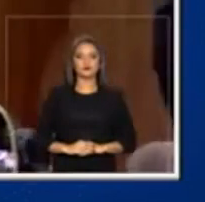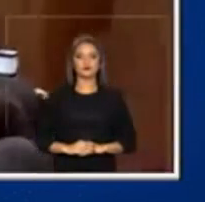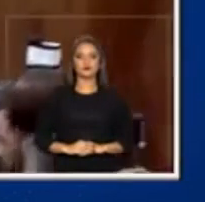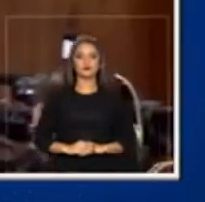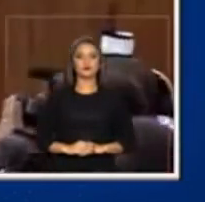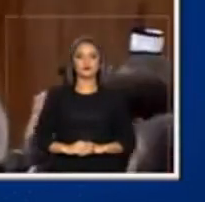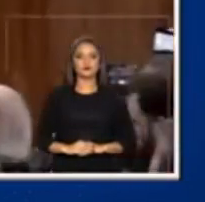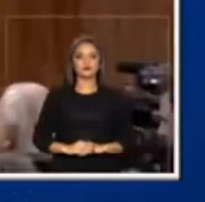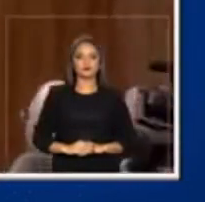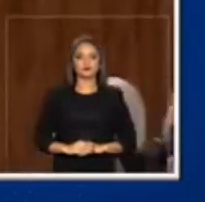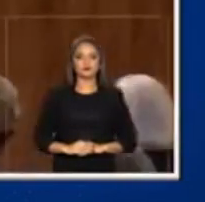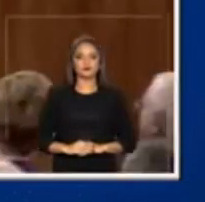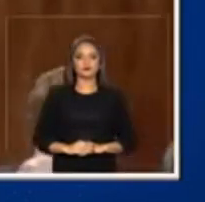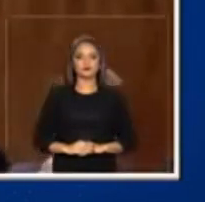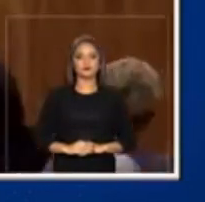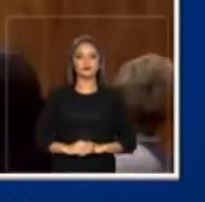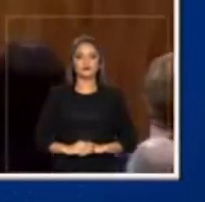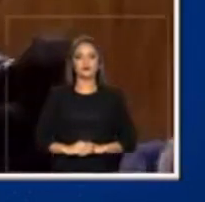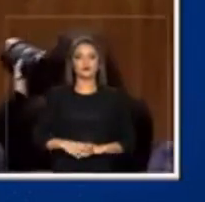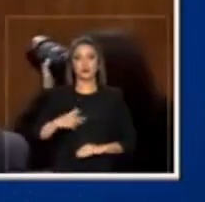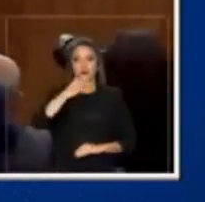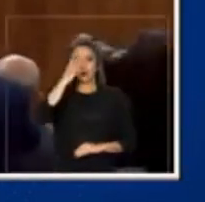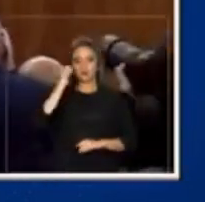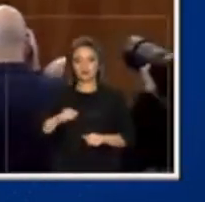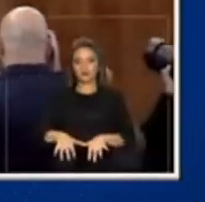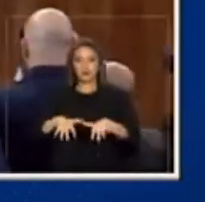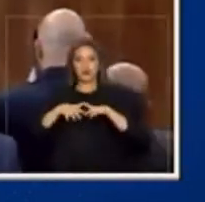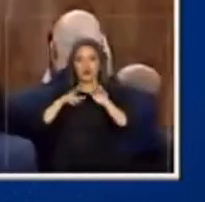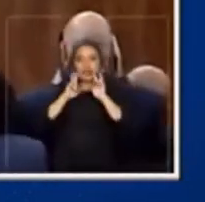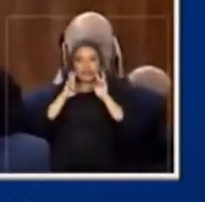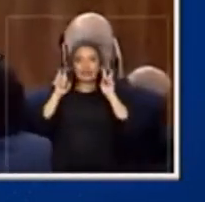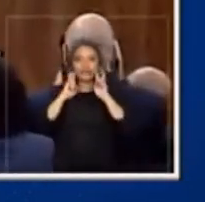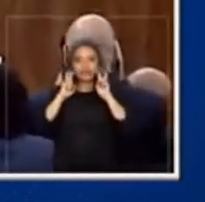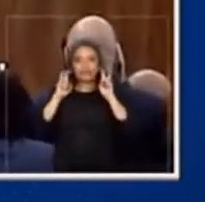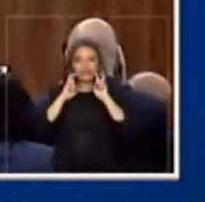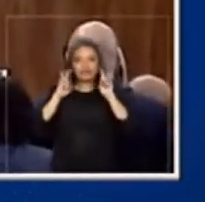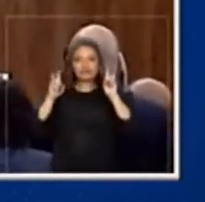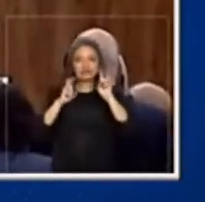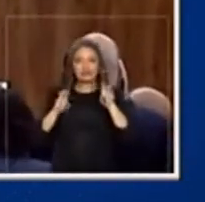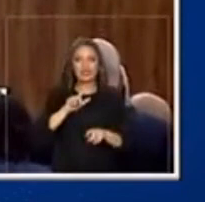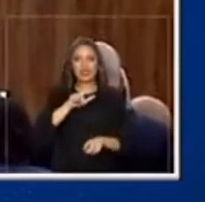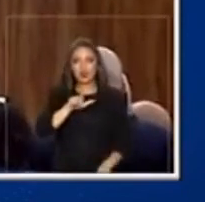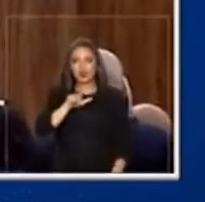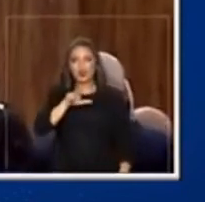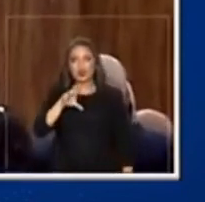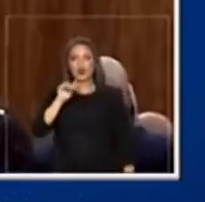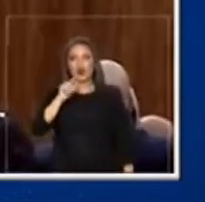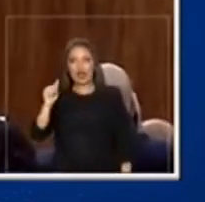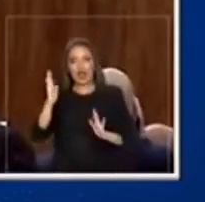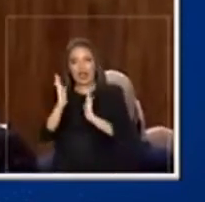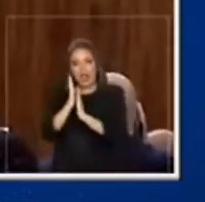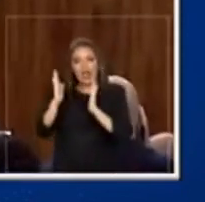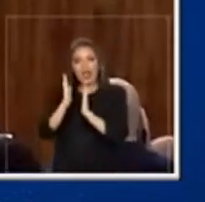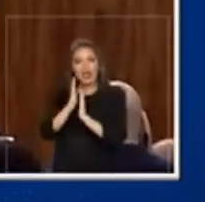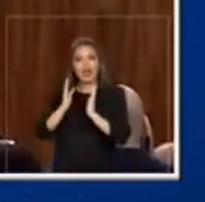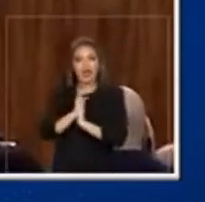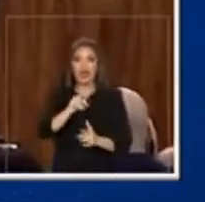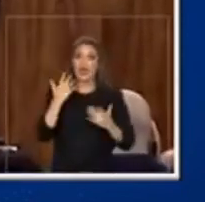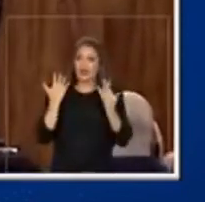mas está aqui. É um dia em que as coisas parecem viradas do